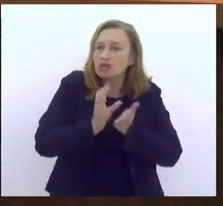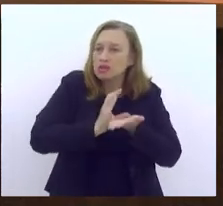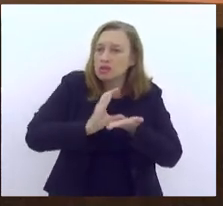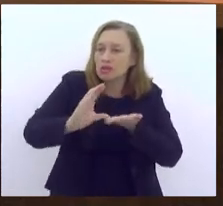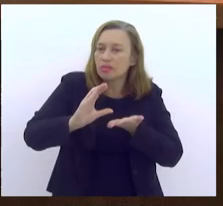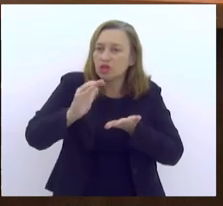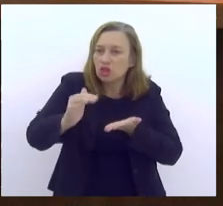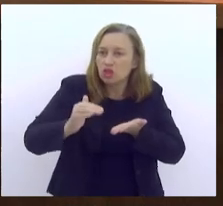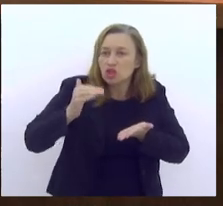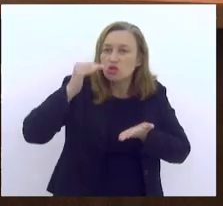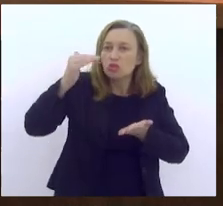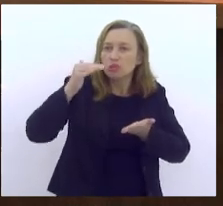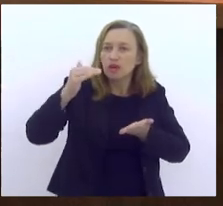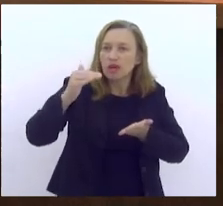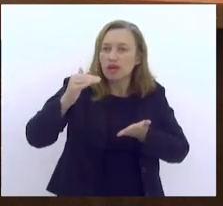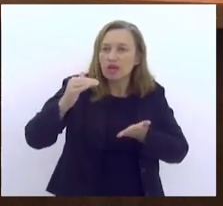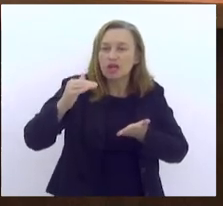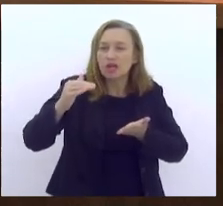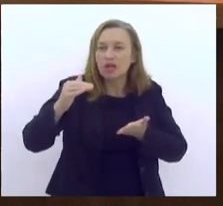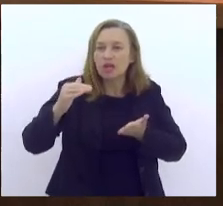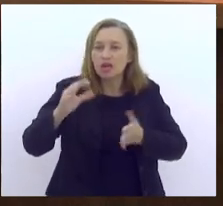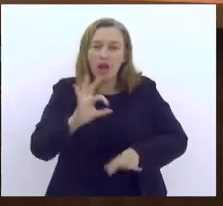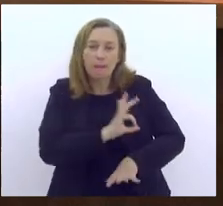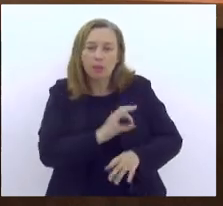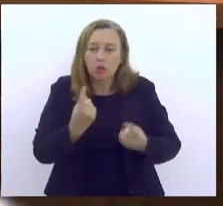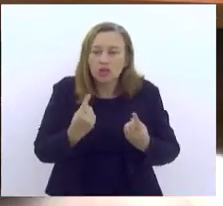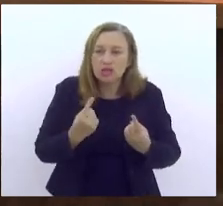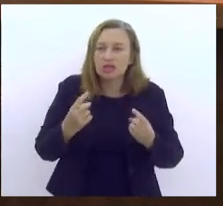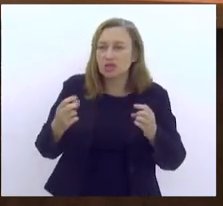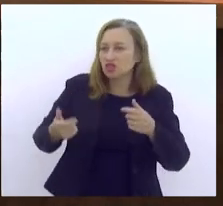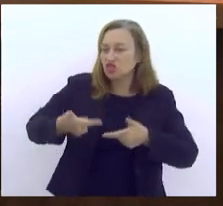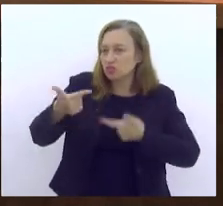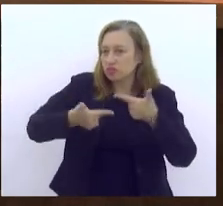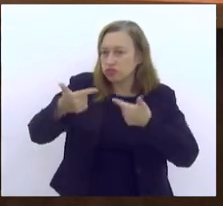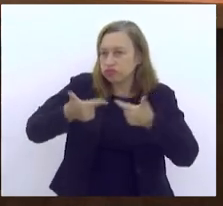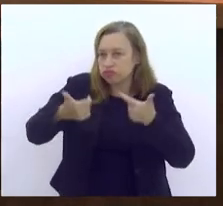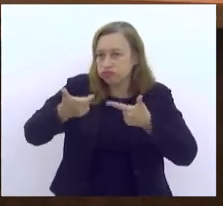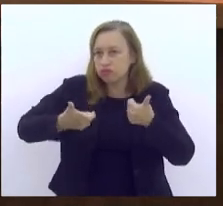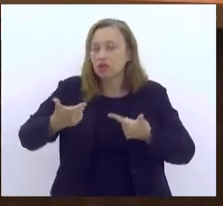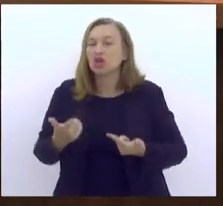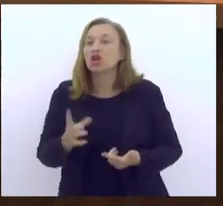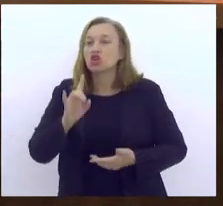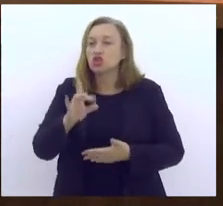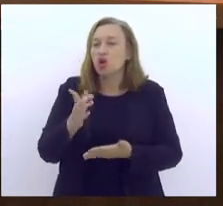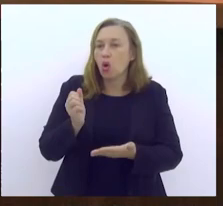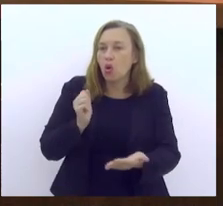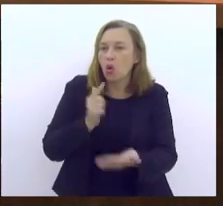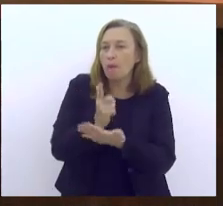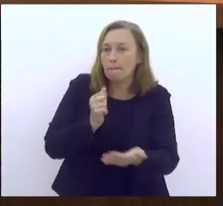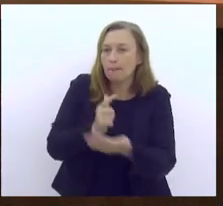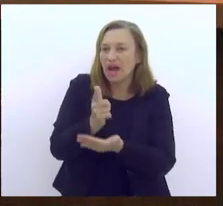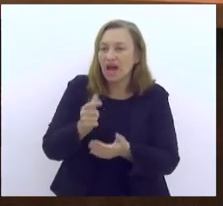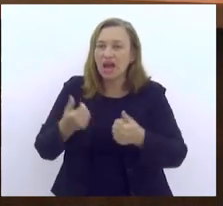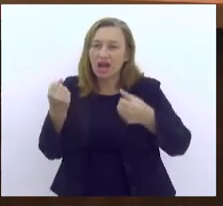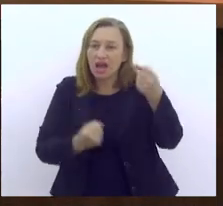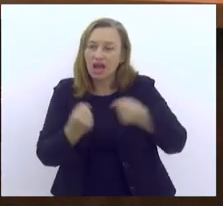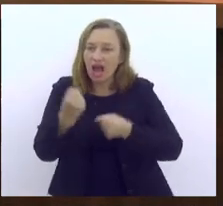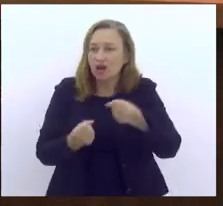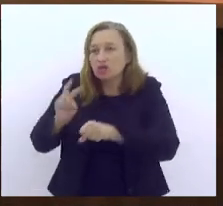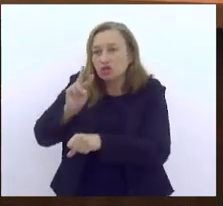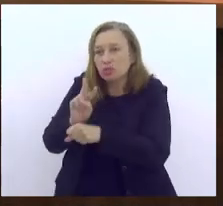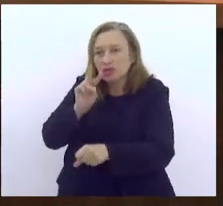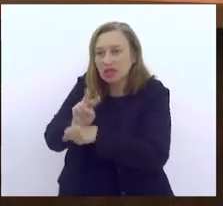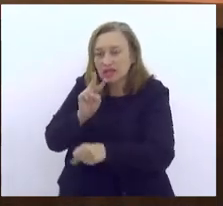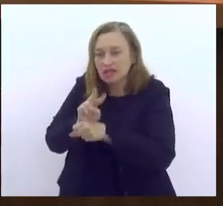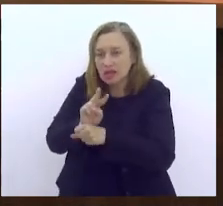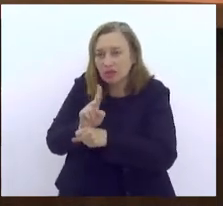supere a lógica só da polícia de confronto, orçamento que supere só comprar mais blindado, comprar mais fuzil.